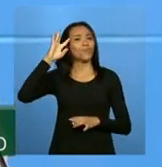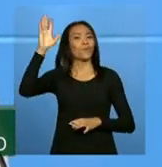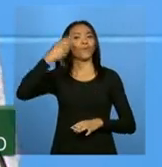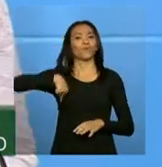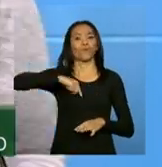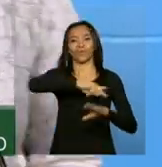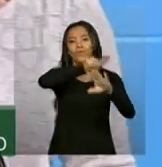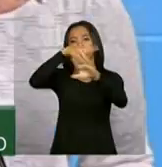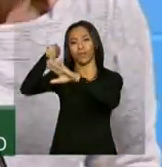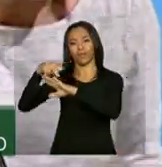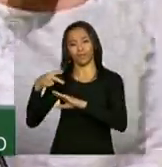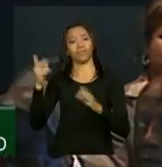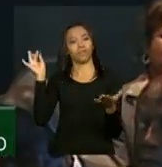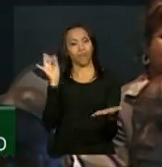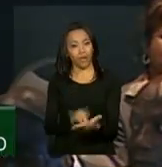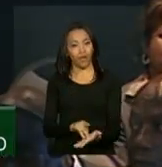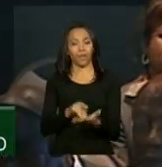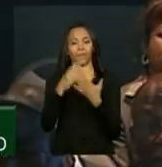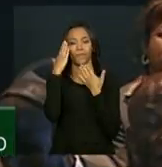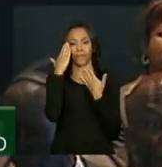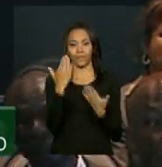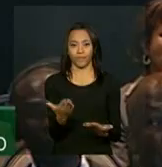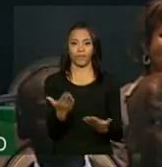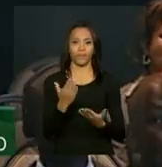se realizem. Muito obrigada.